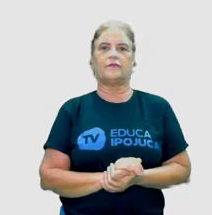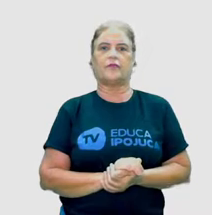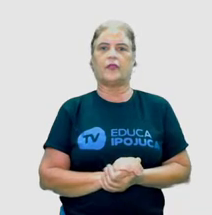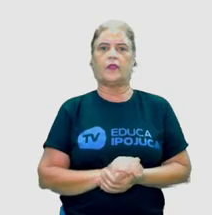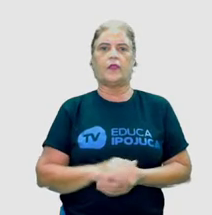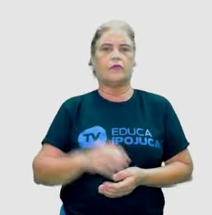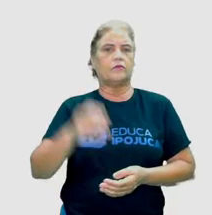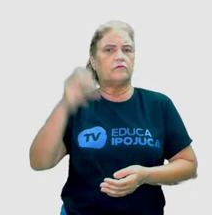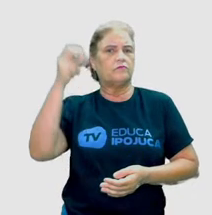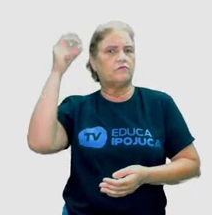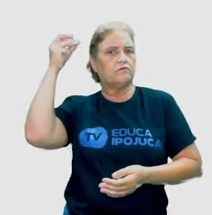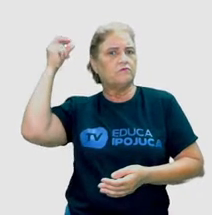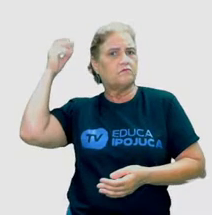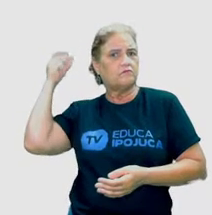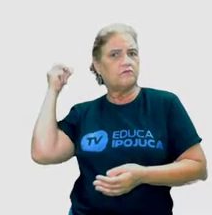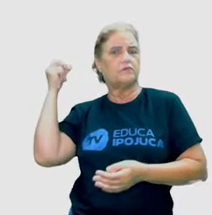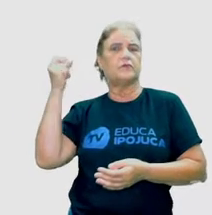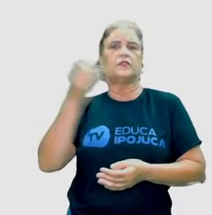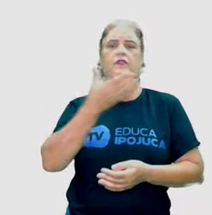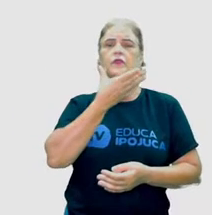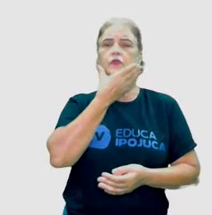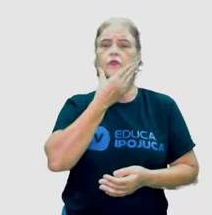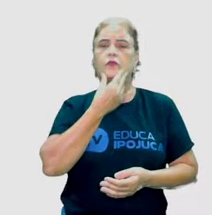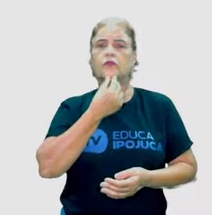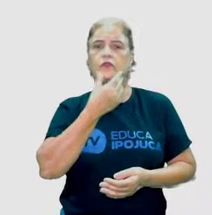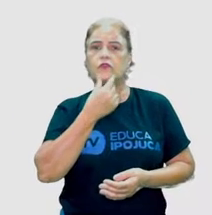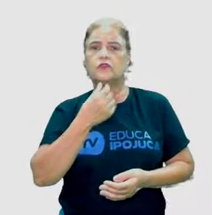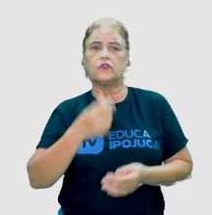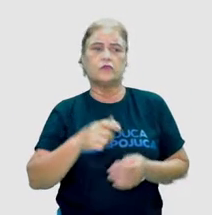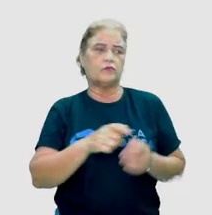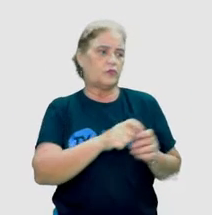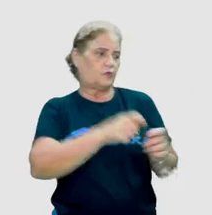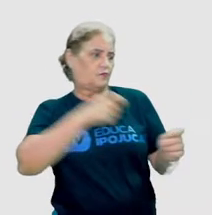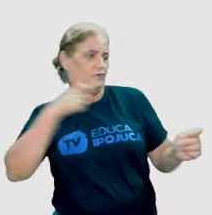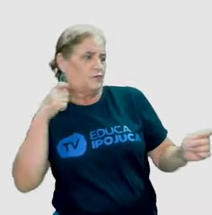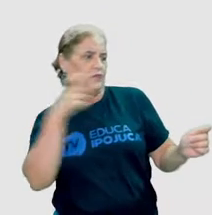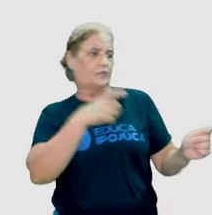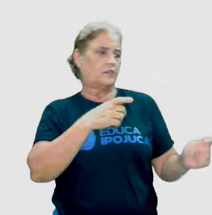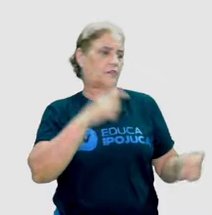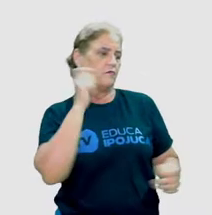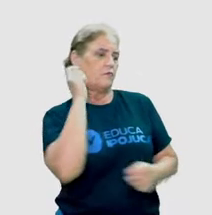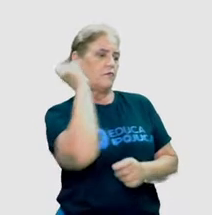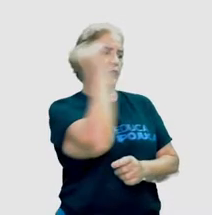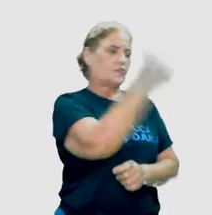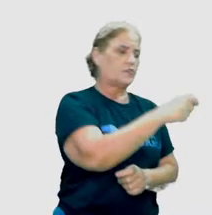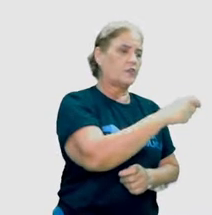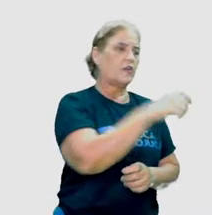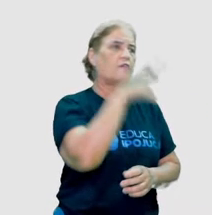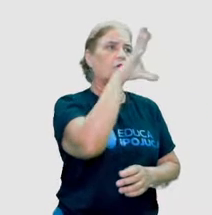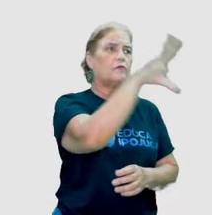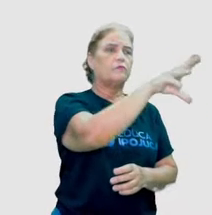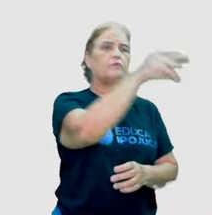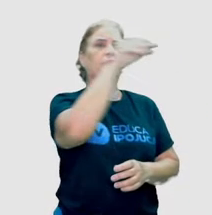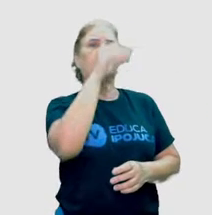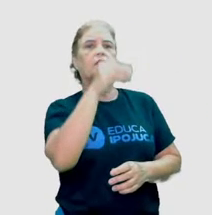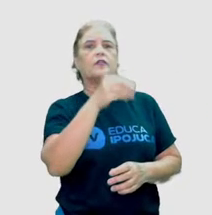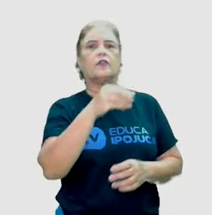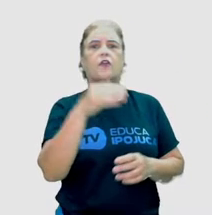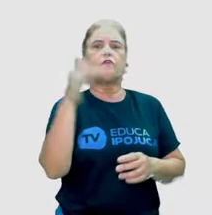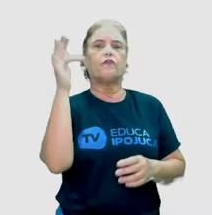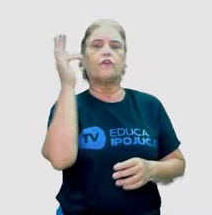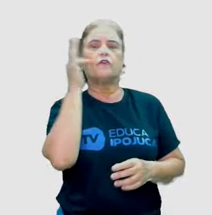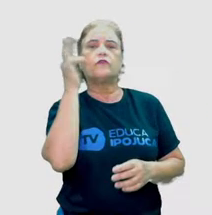Nos tempos primórdios, os homens caçavam, pescavam e colhiam frutos para